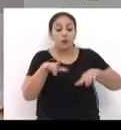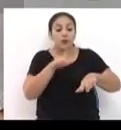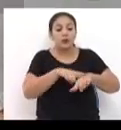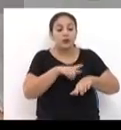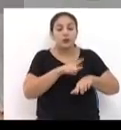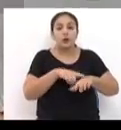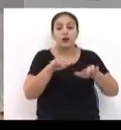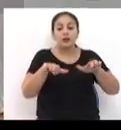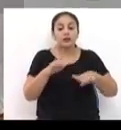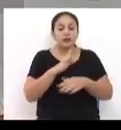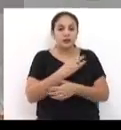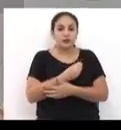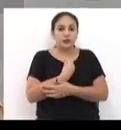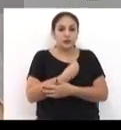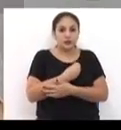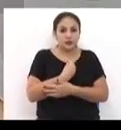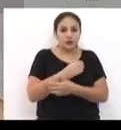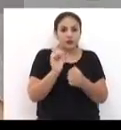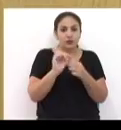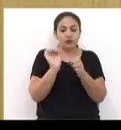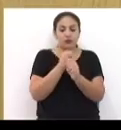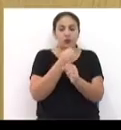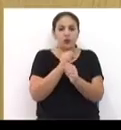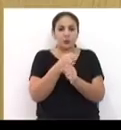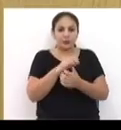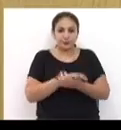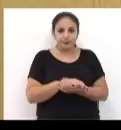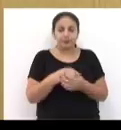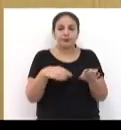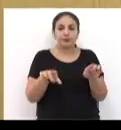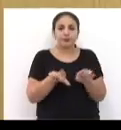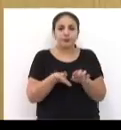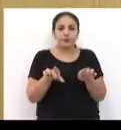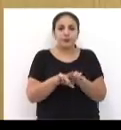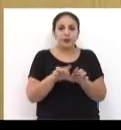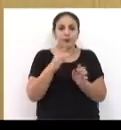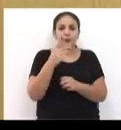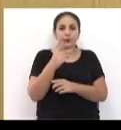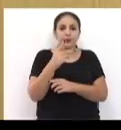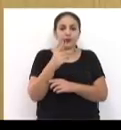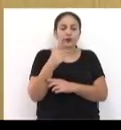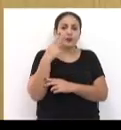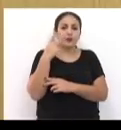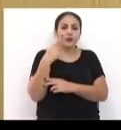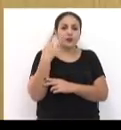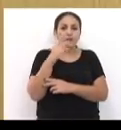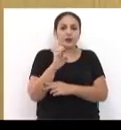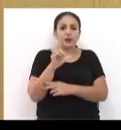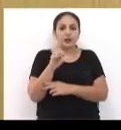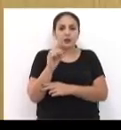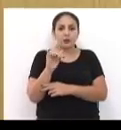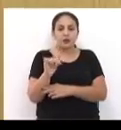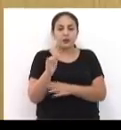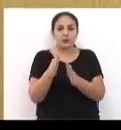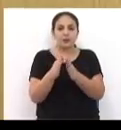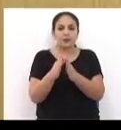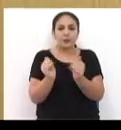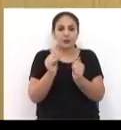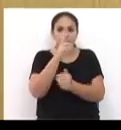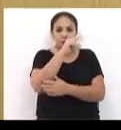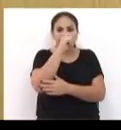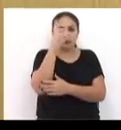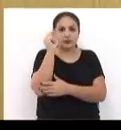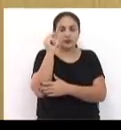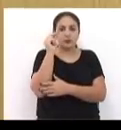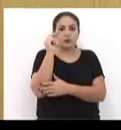o local onde foi feita essa obra. E ainda, PMDBista Eloy Costa reivindica do município uma creche